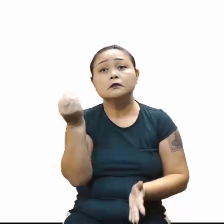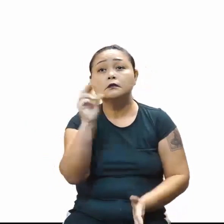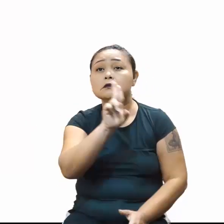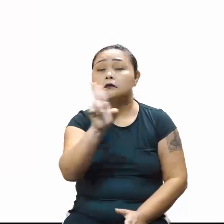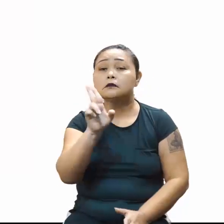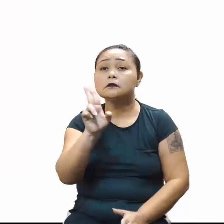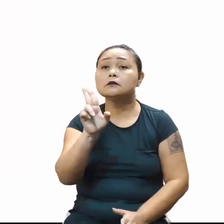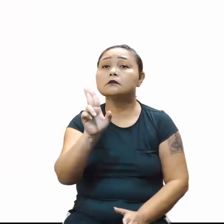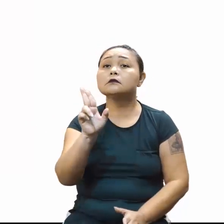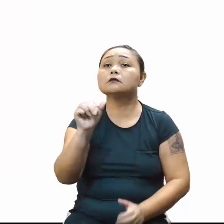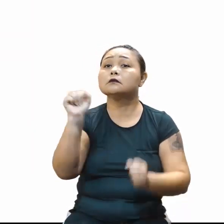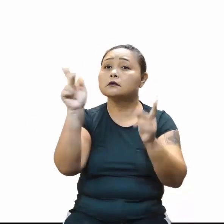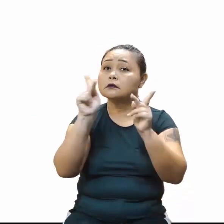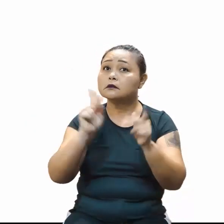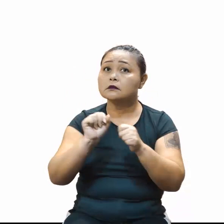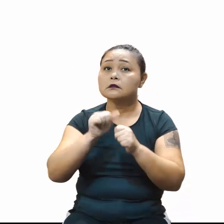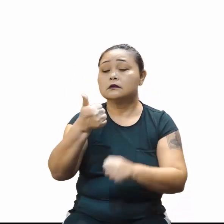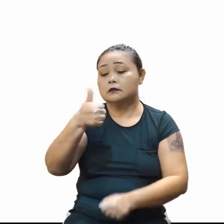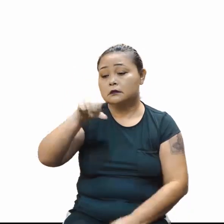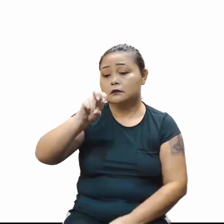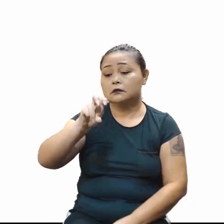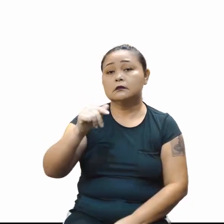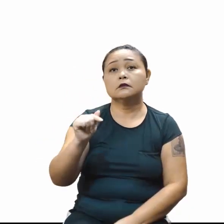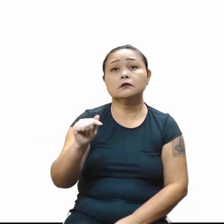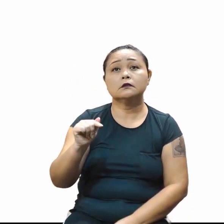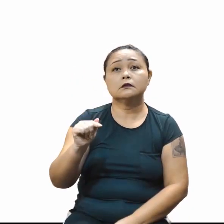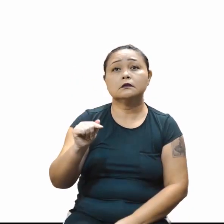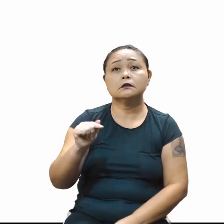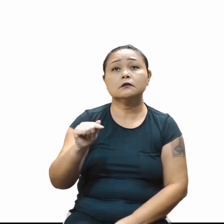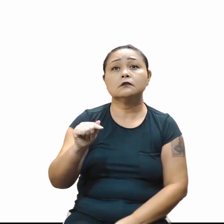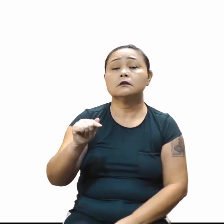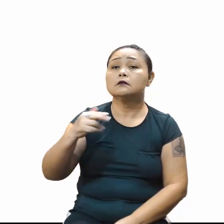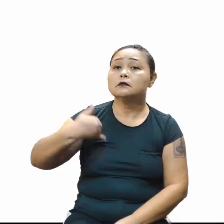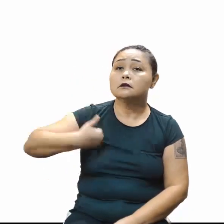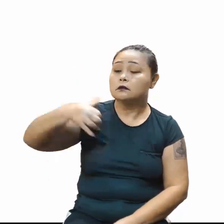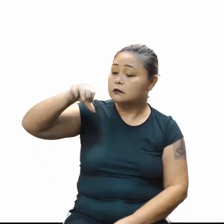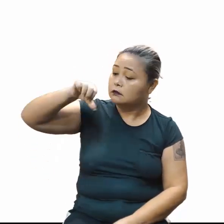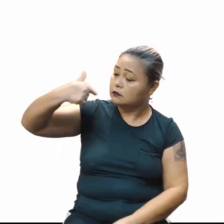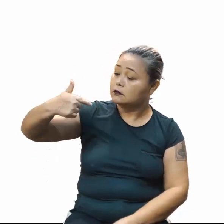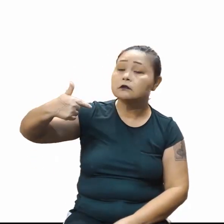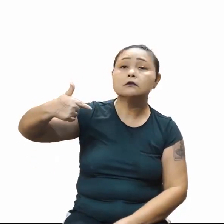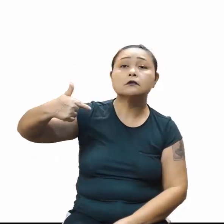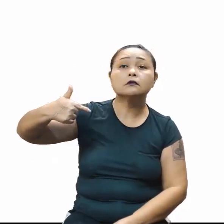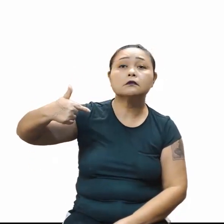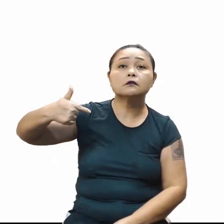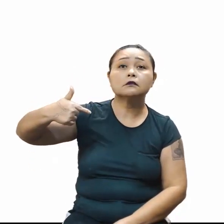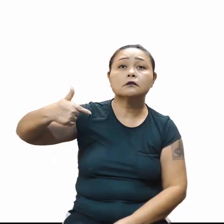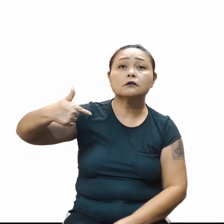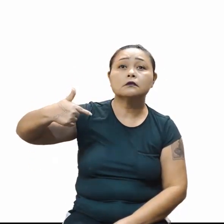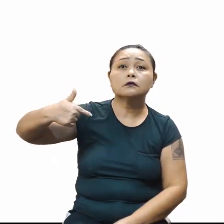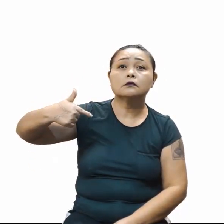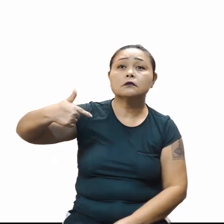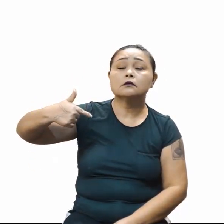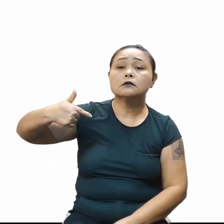Paz. E no mesmo ano, em 1957, aos 92 anos,